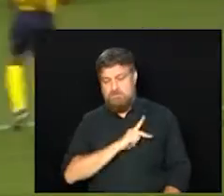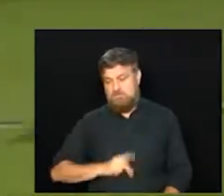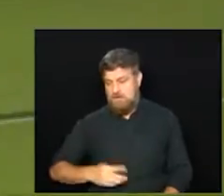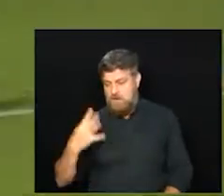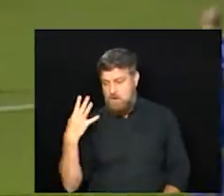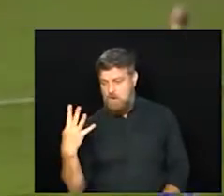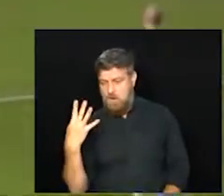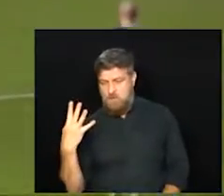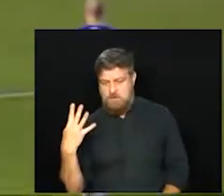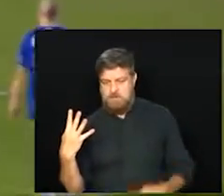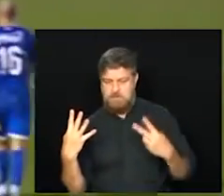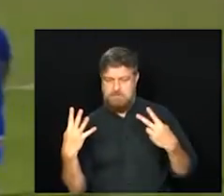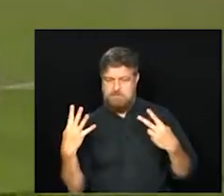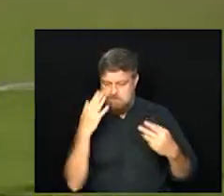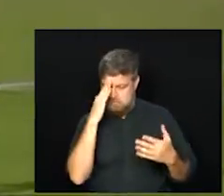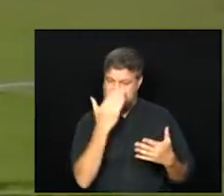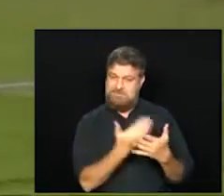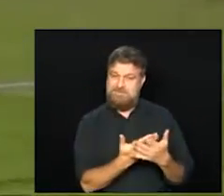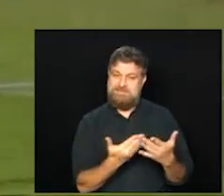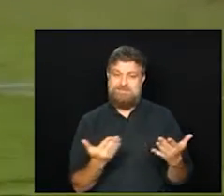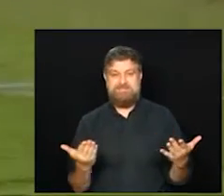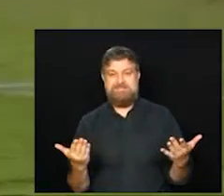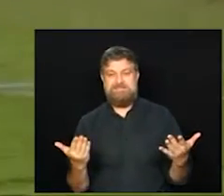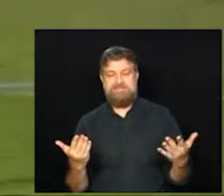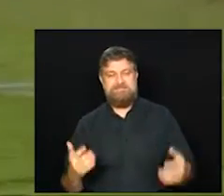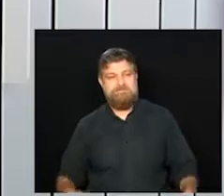4, Confiança 2.